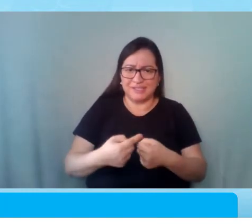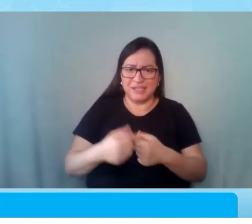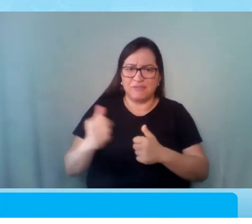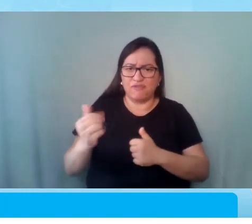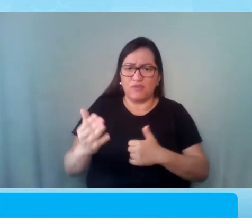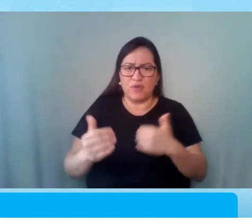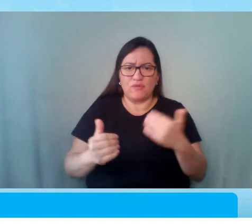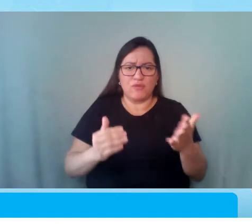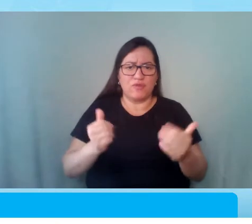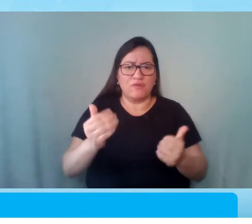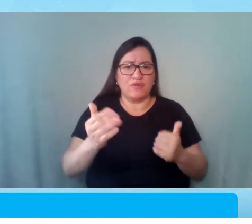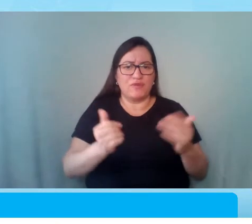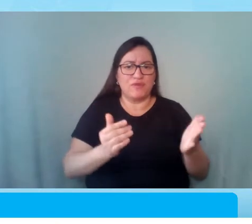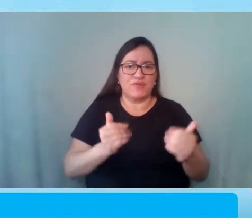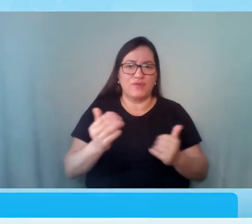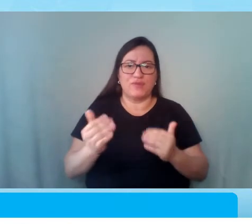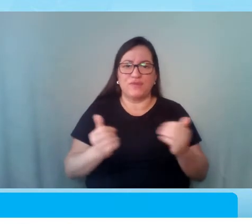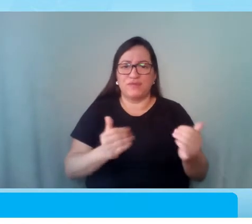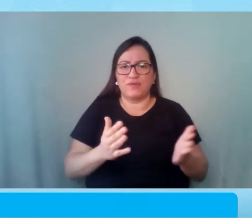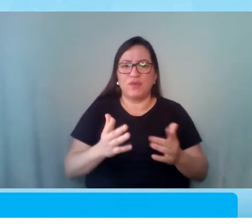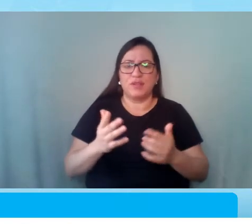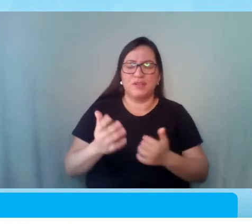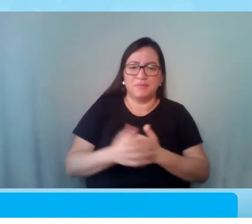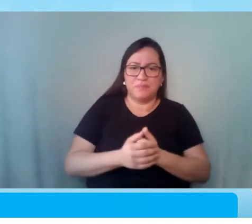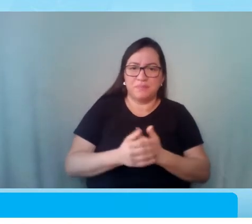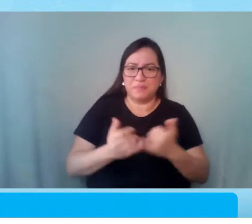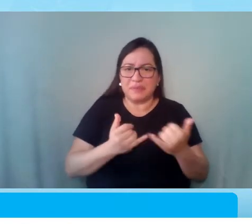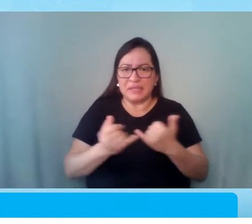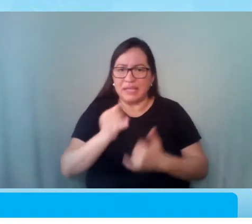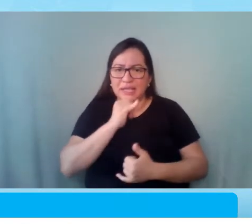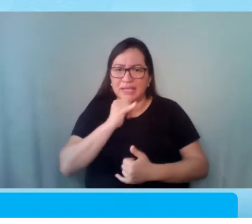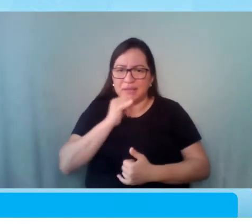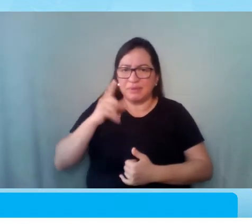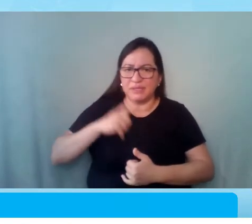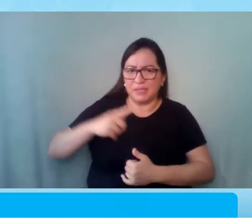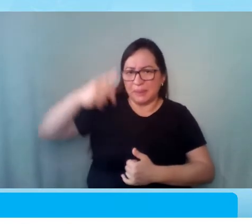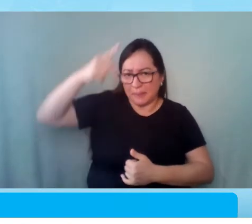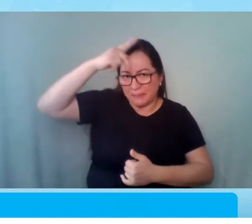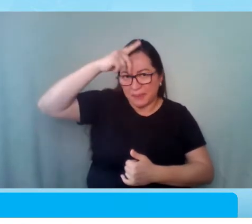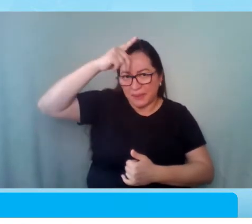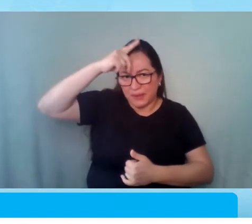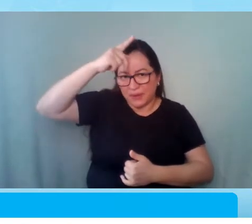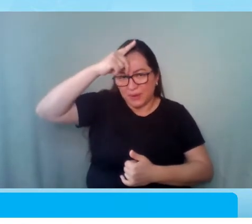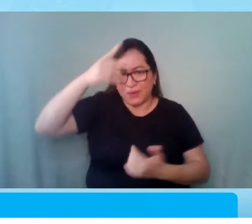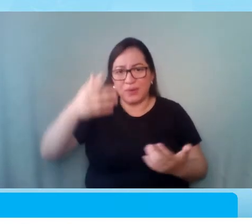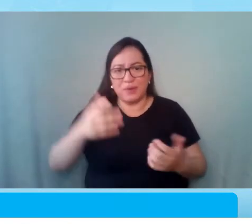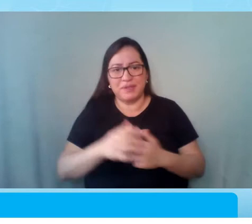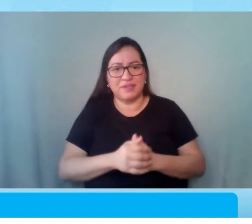Bom dia, Bruna, de Pelotas. Sejam todas e todos bem-vindos.